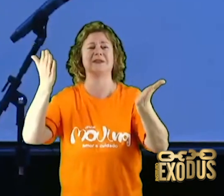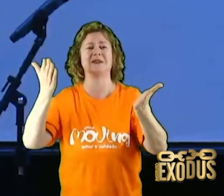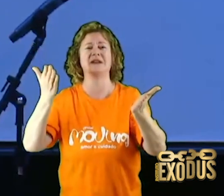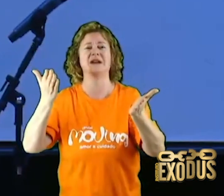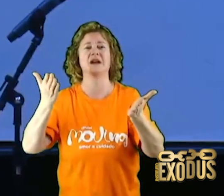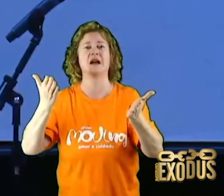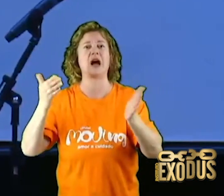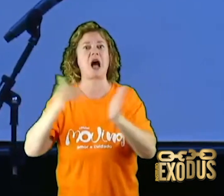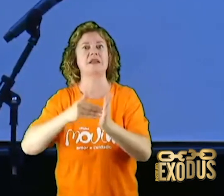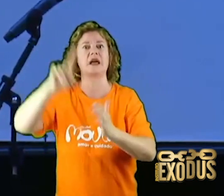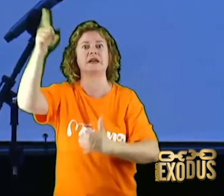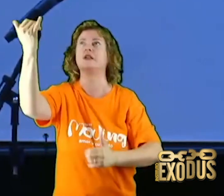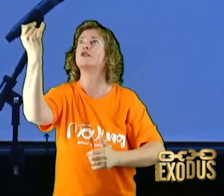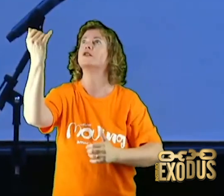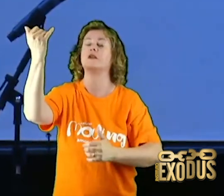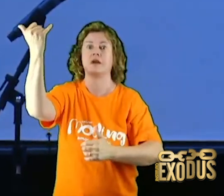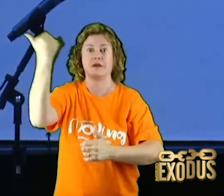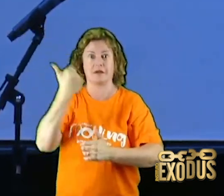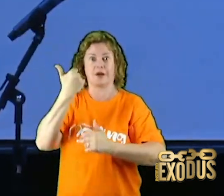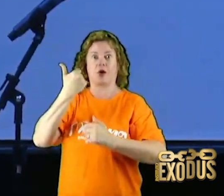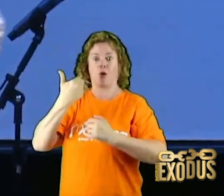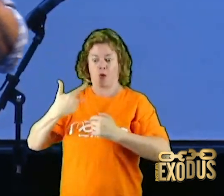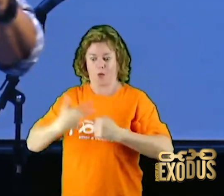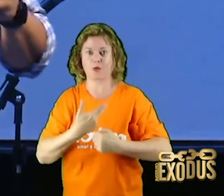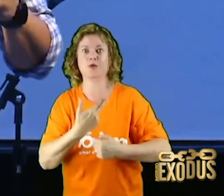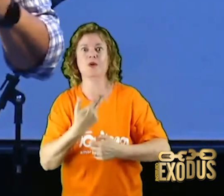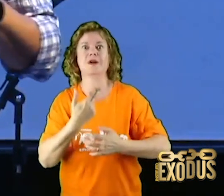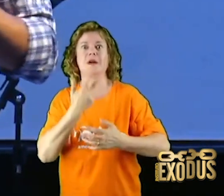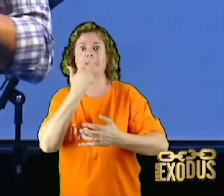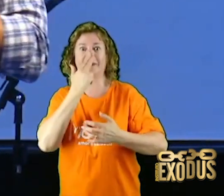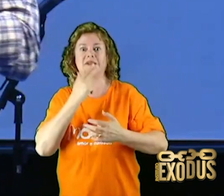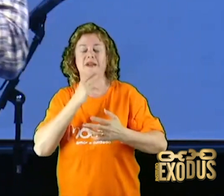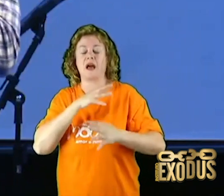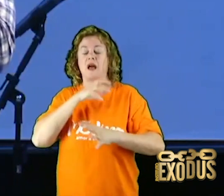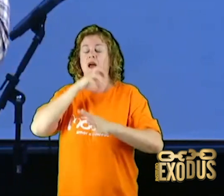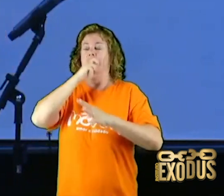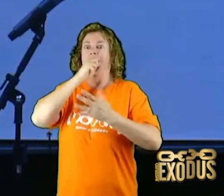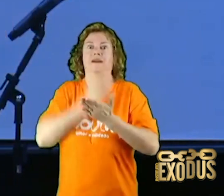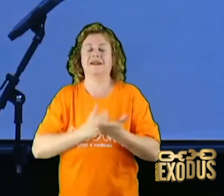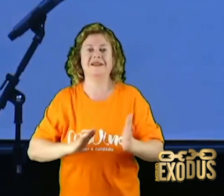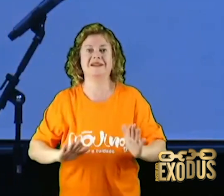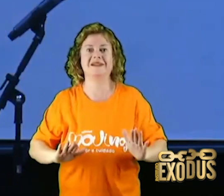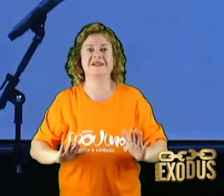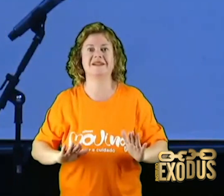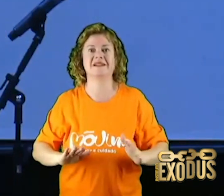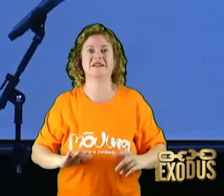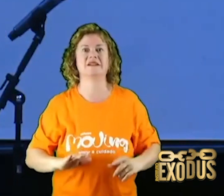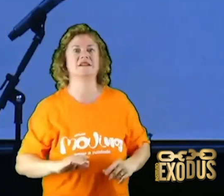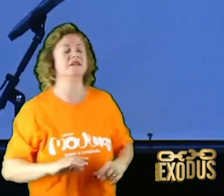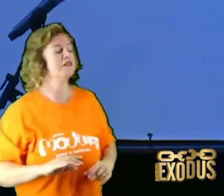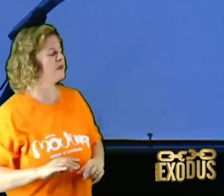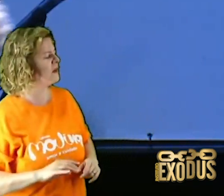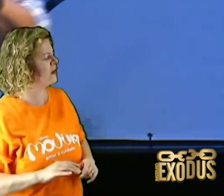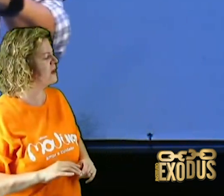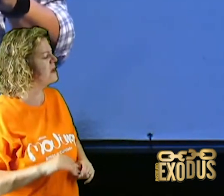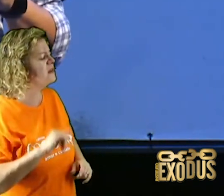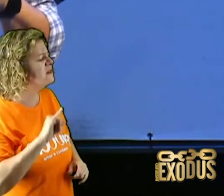me interrompeu. Quando eu perdi o fôlego, ele falou: e se teu filho tivesse